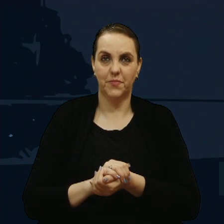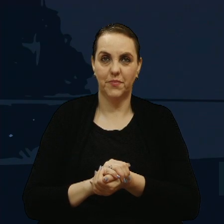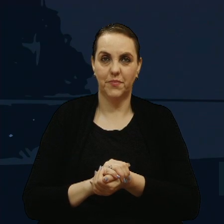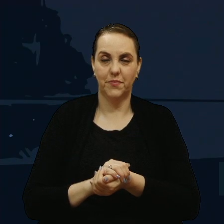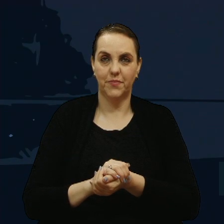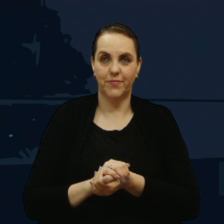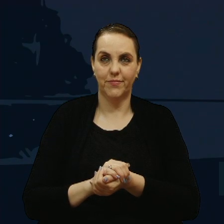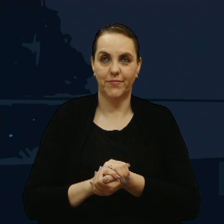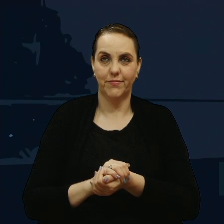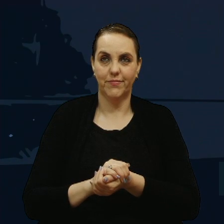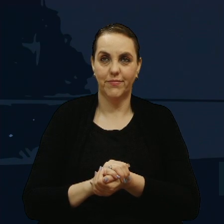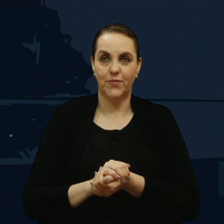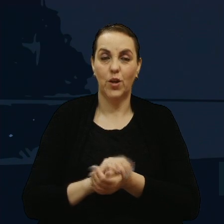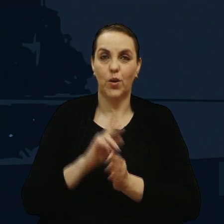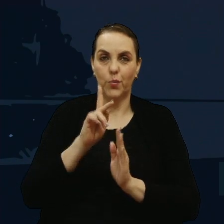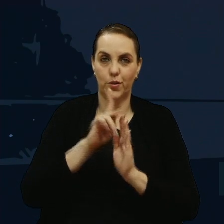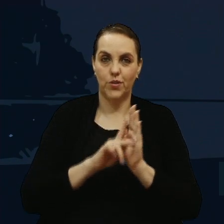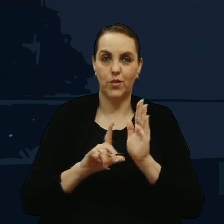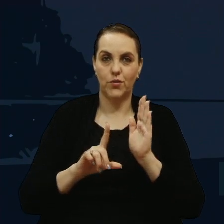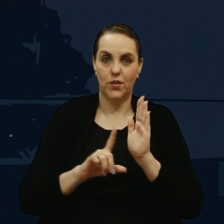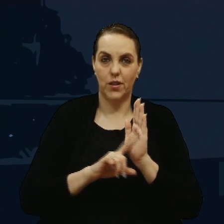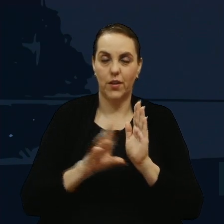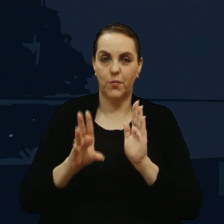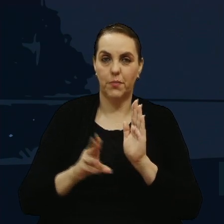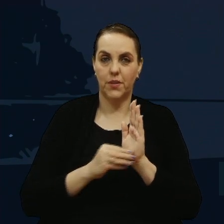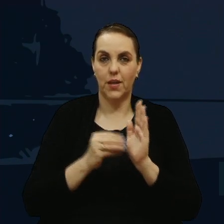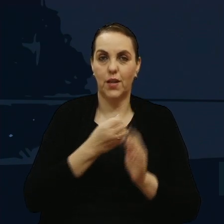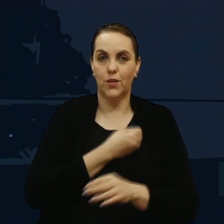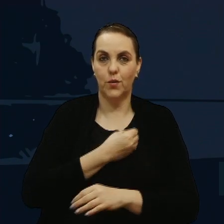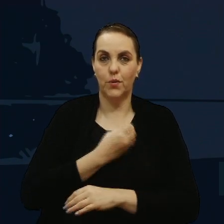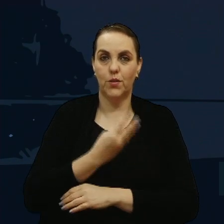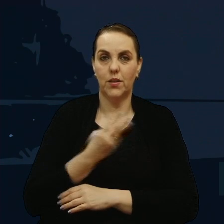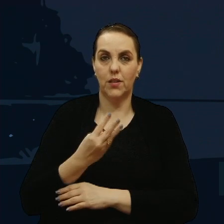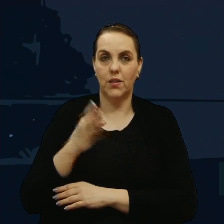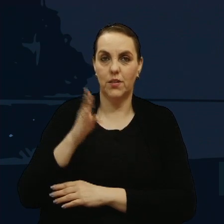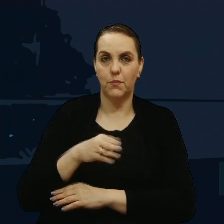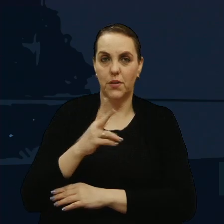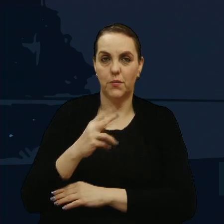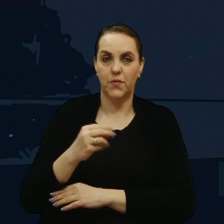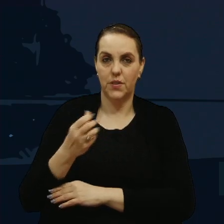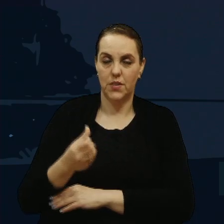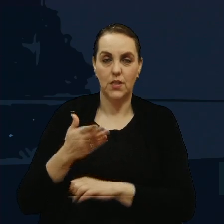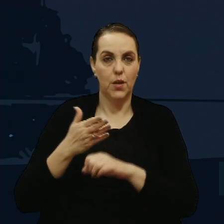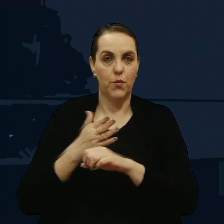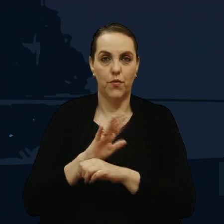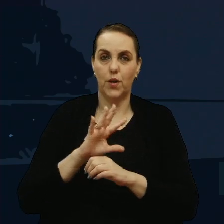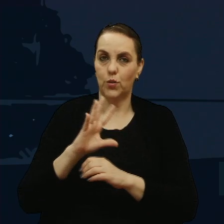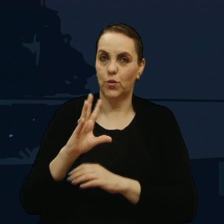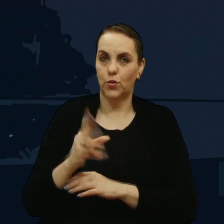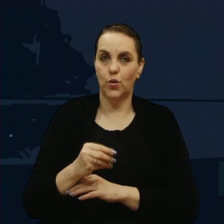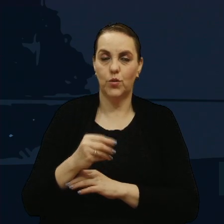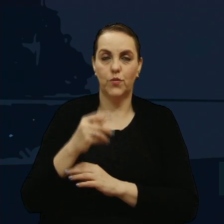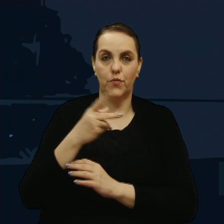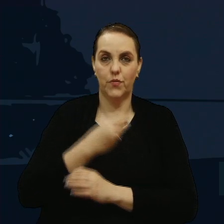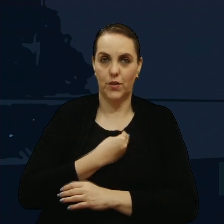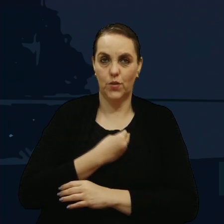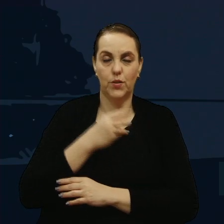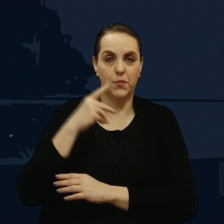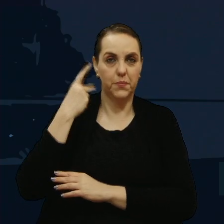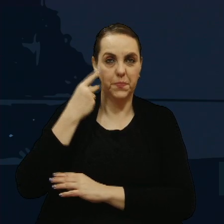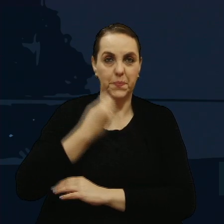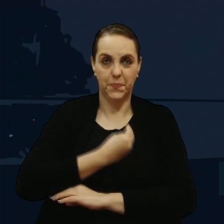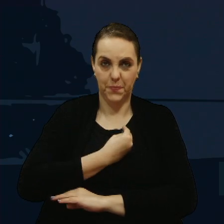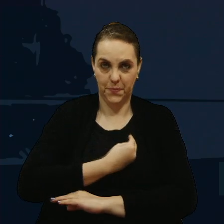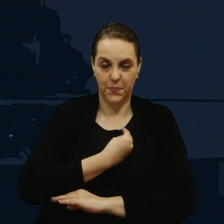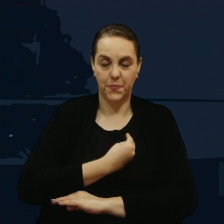votação. O projeto de lei complementar número 33/2026 foi aprovado pela unanimidade dos vereadores presentes, com a ausência do